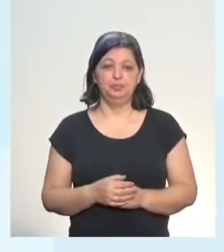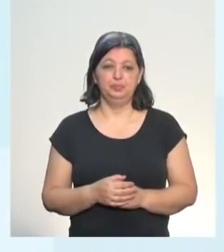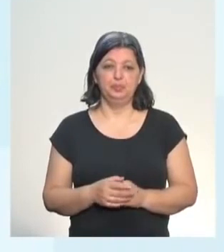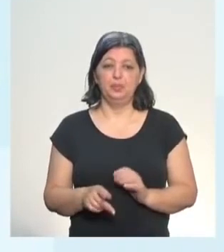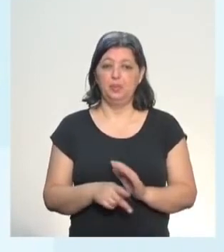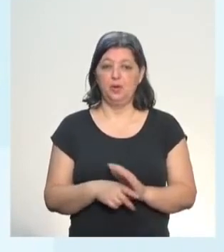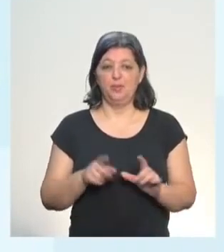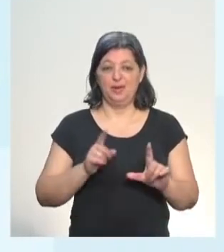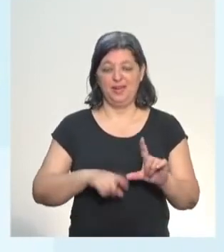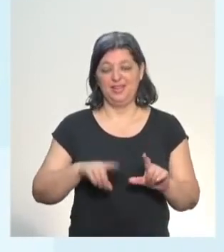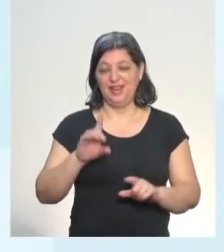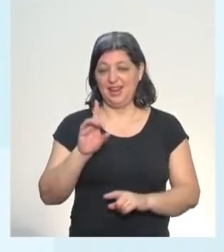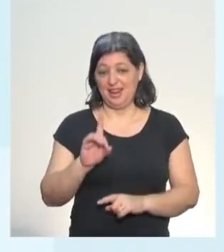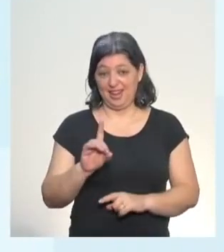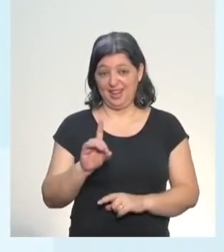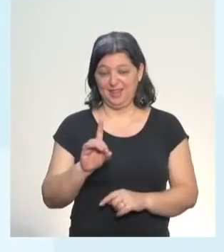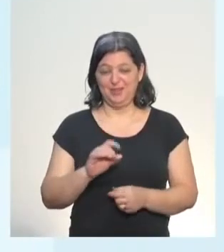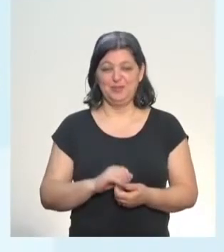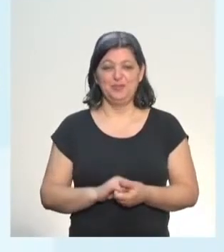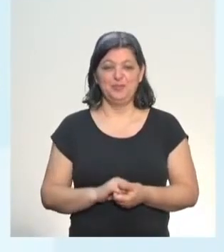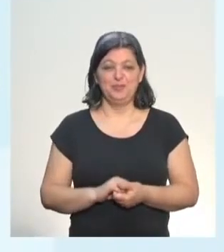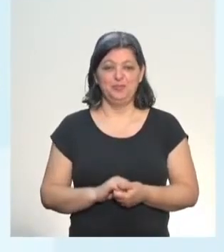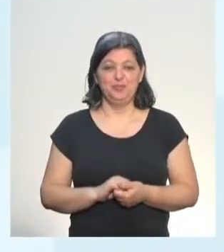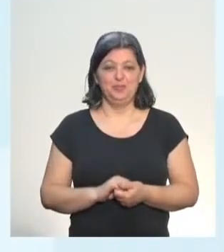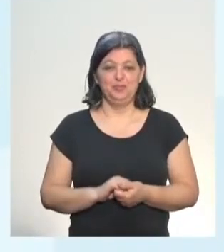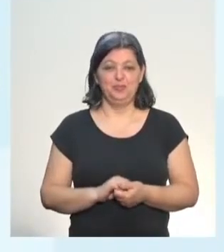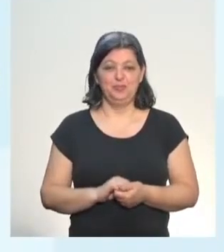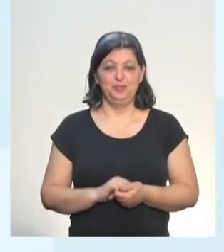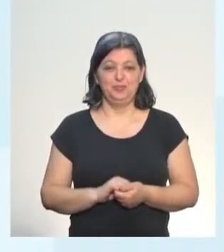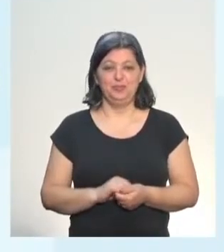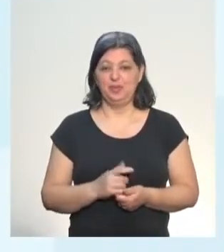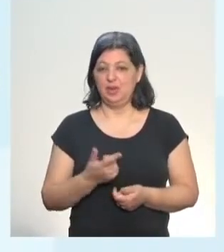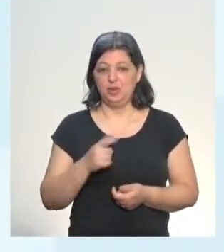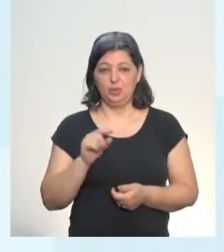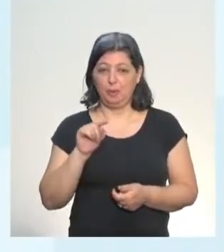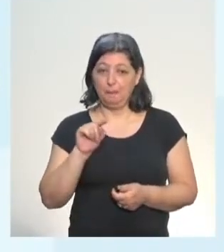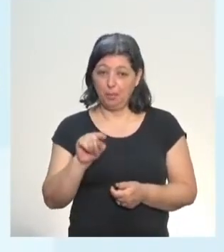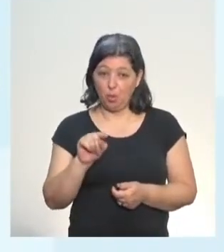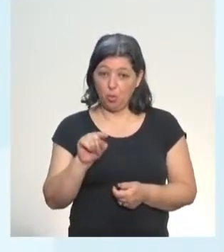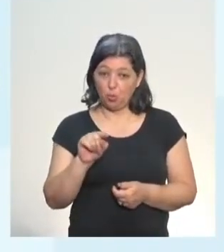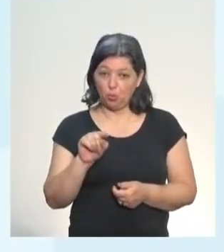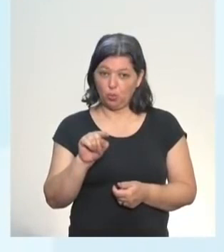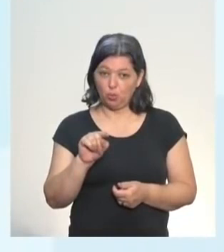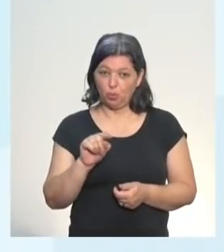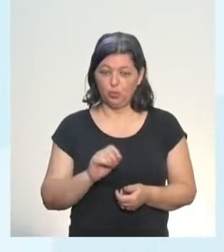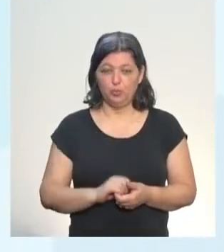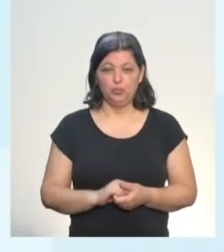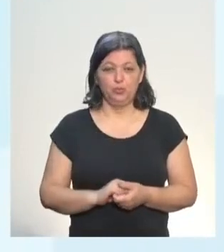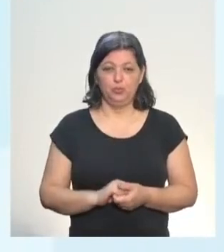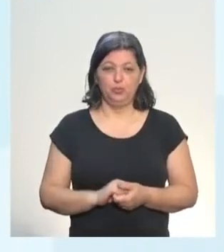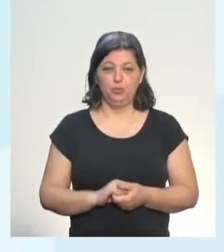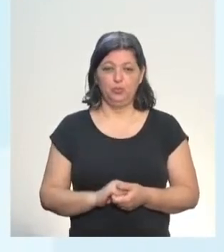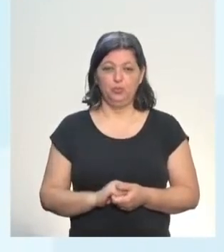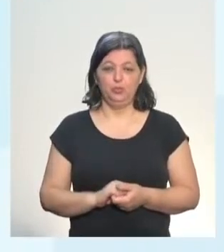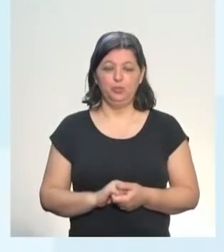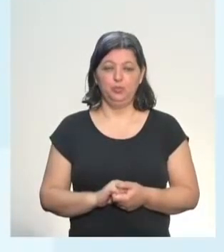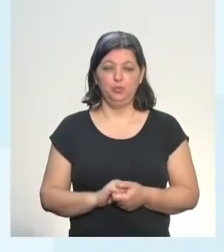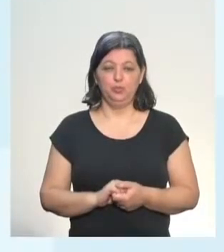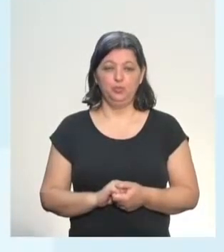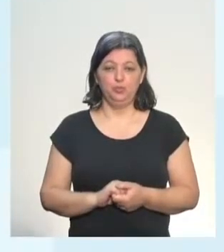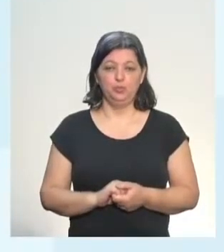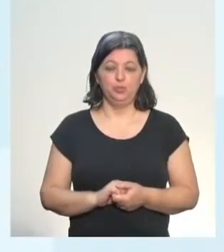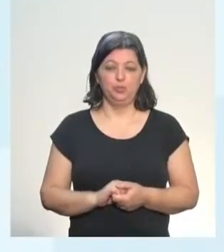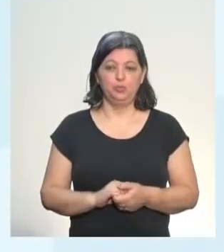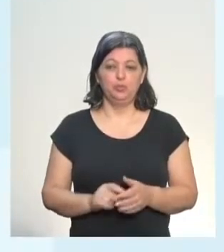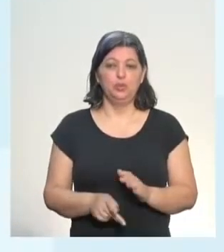João. He composed. Não tem esse pontinho aí que tá aparecendo, né, João? He composed. E aí, The Girl from Ipanema,